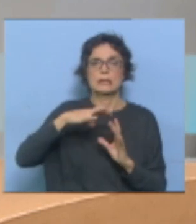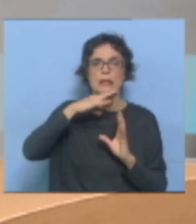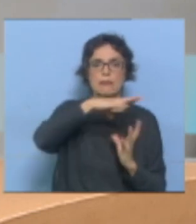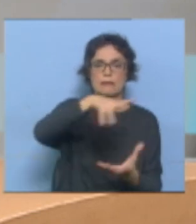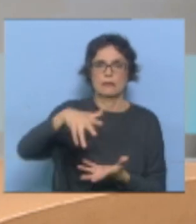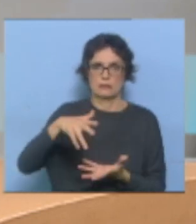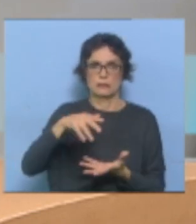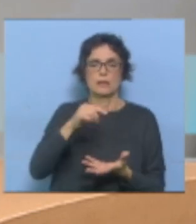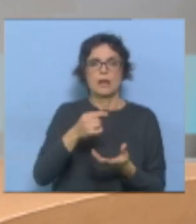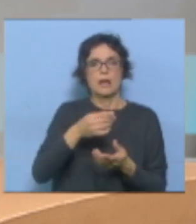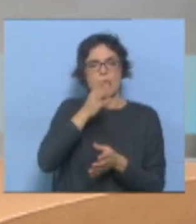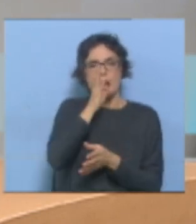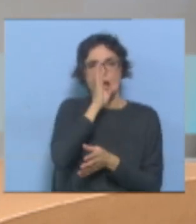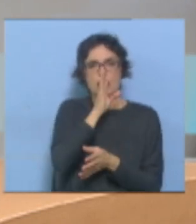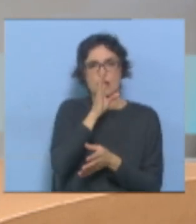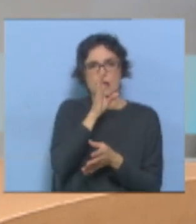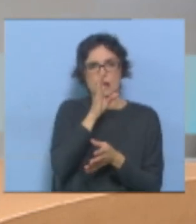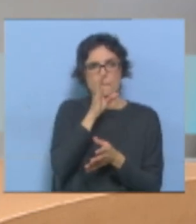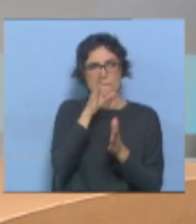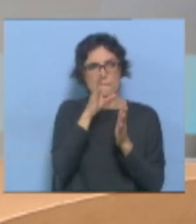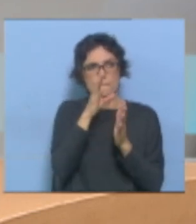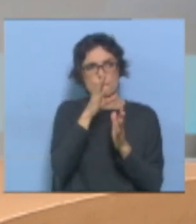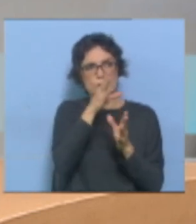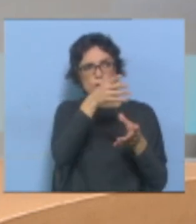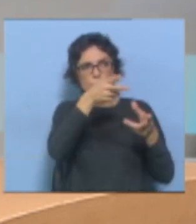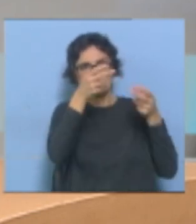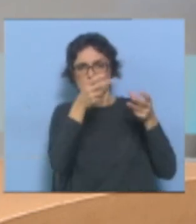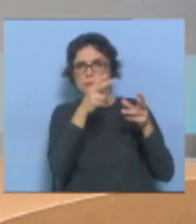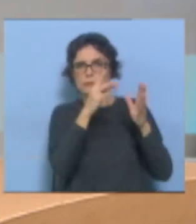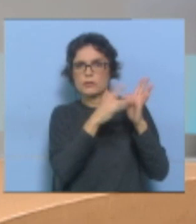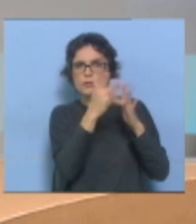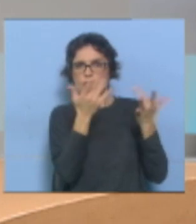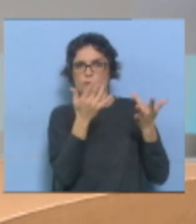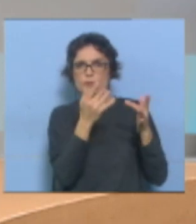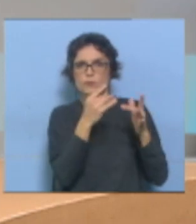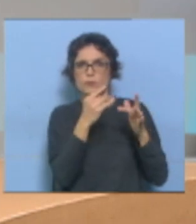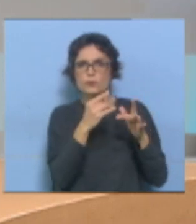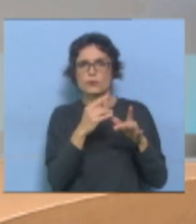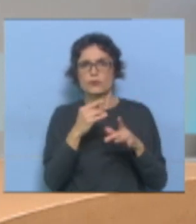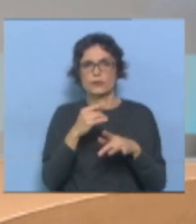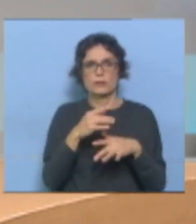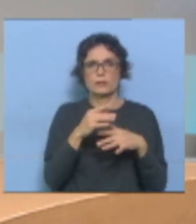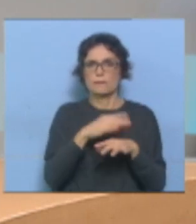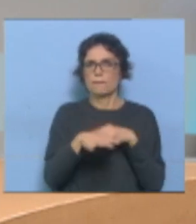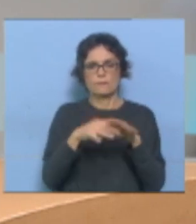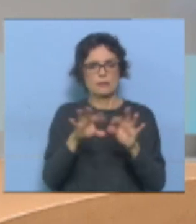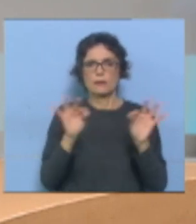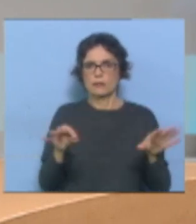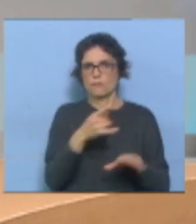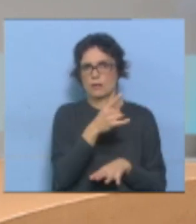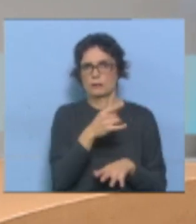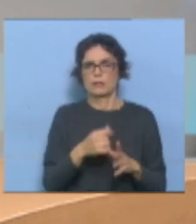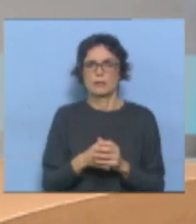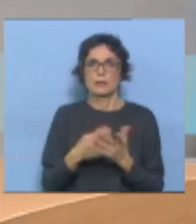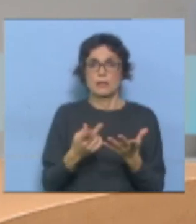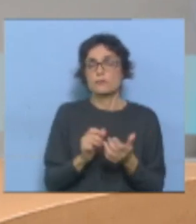são próprios de Jesus. Isso, creio que muda tudo para os cristãos. Claro que, felizmente, não